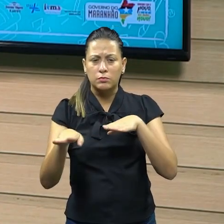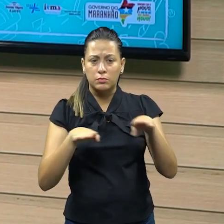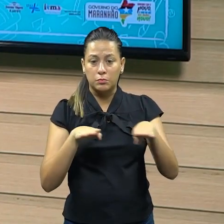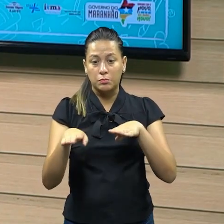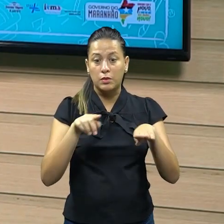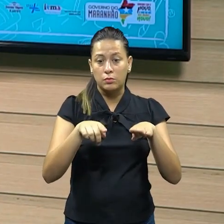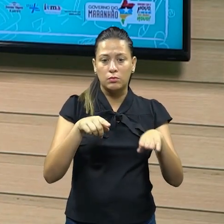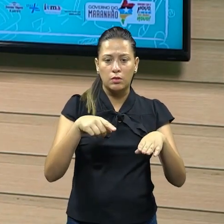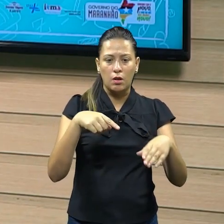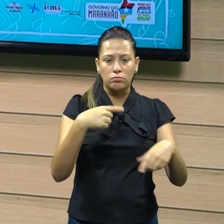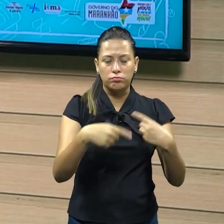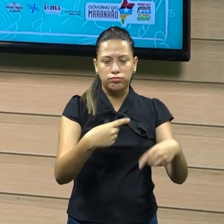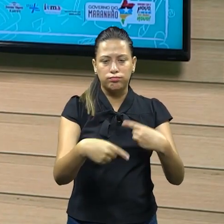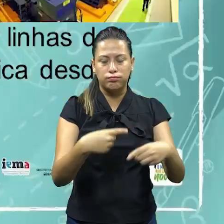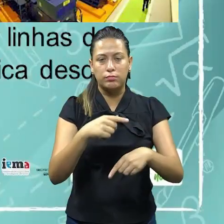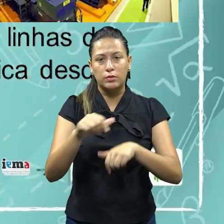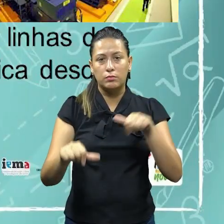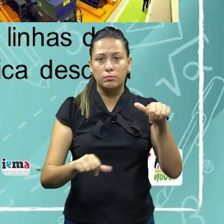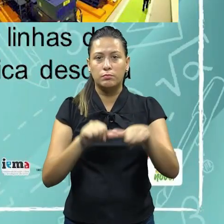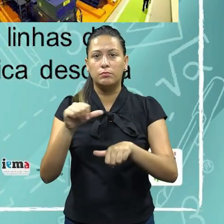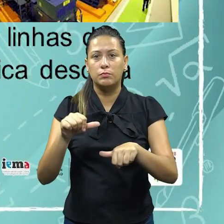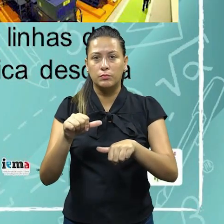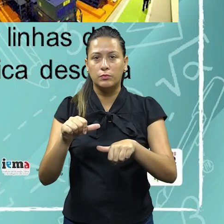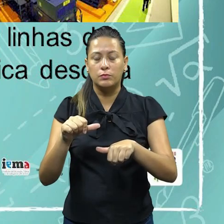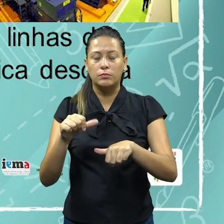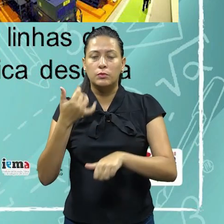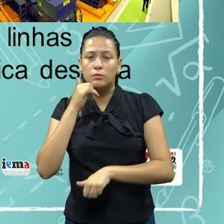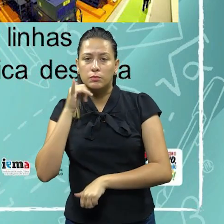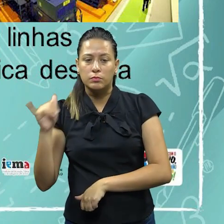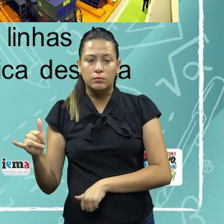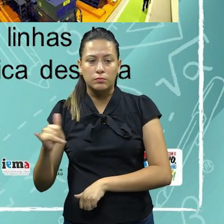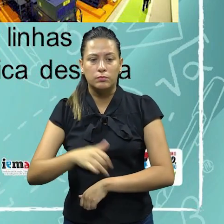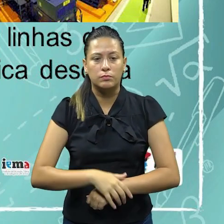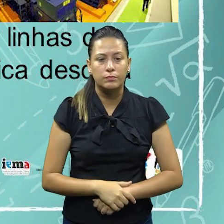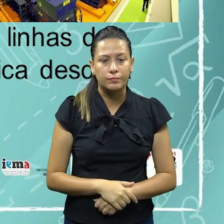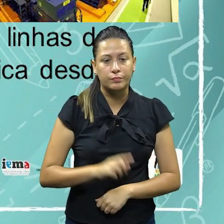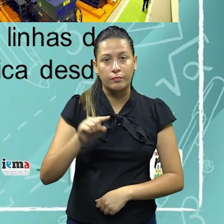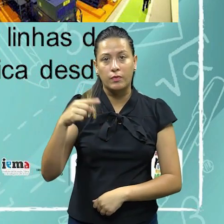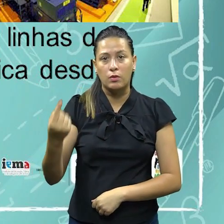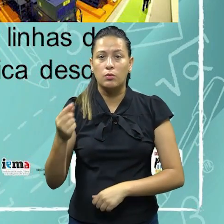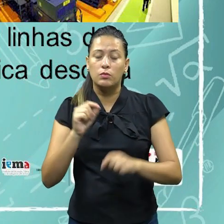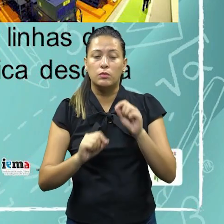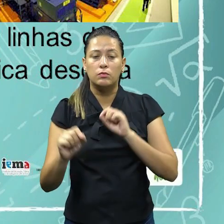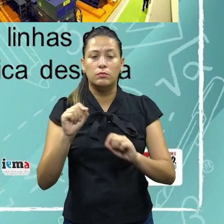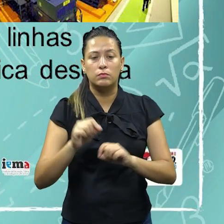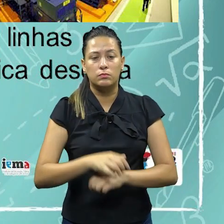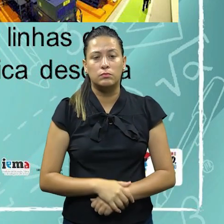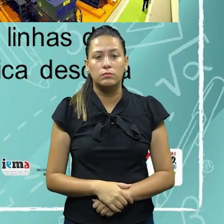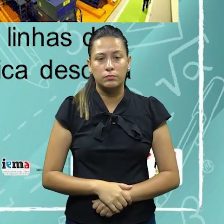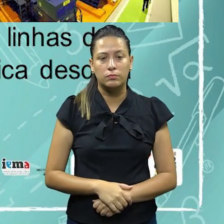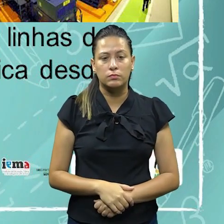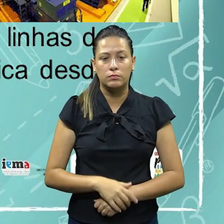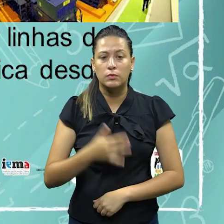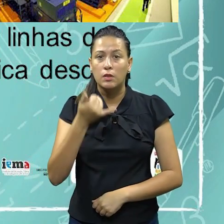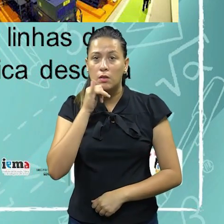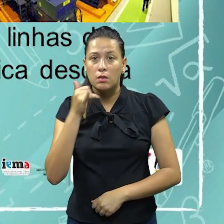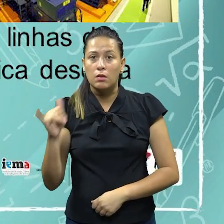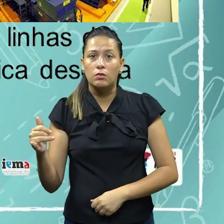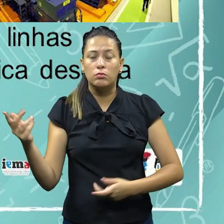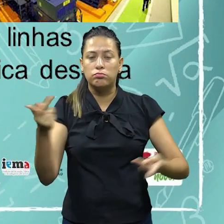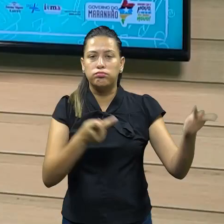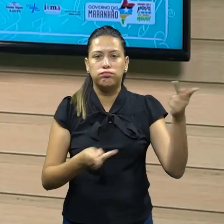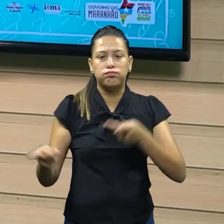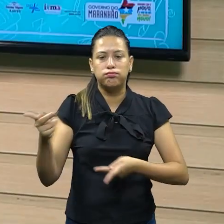movimento das turbinas em energia elétrica. A outra imagem são energia